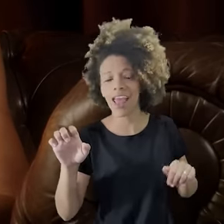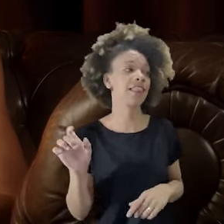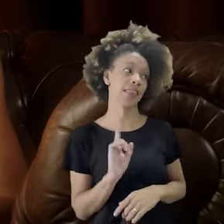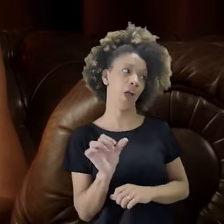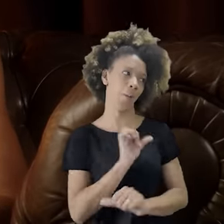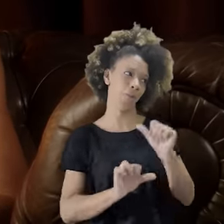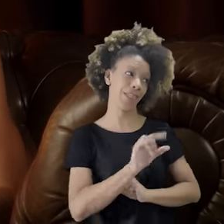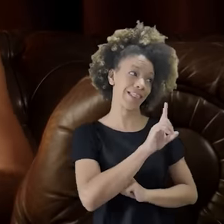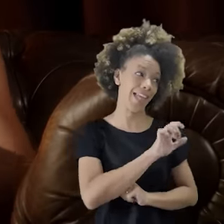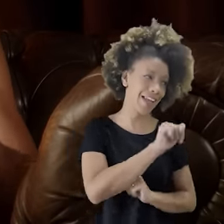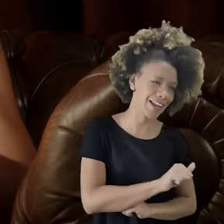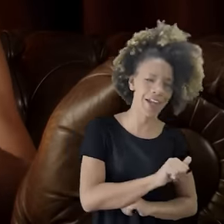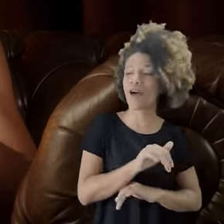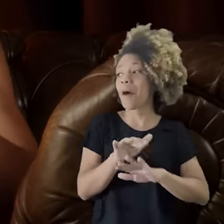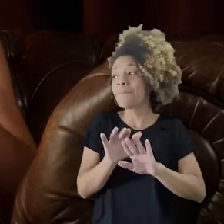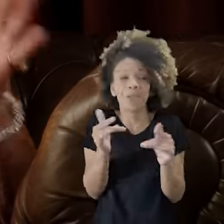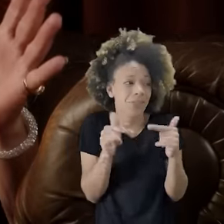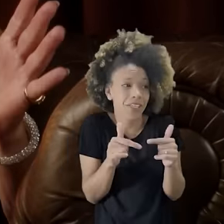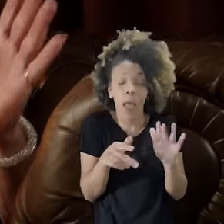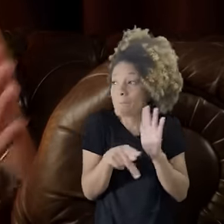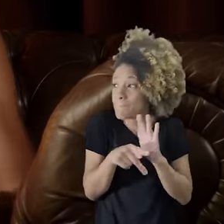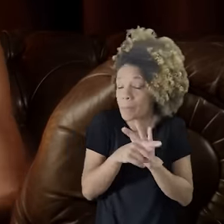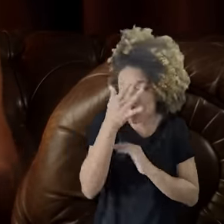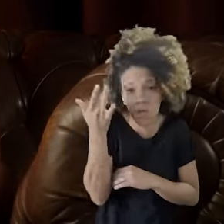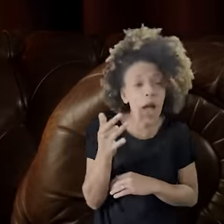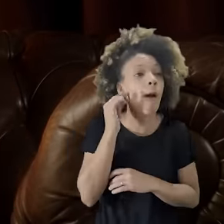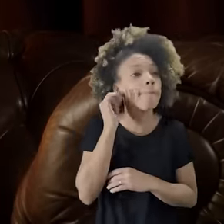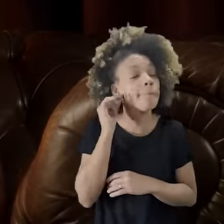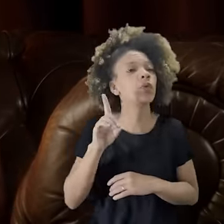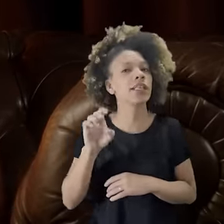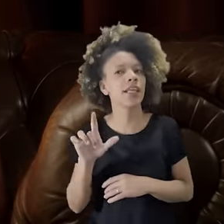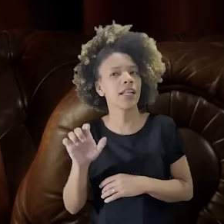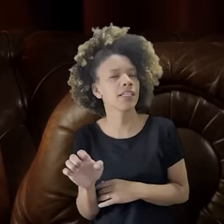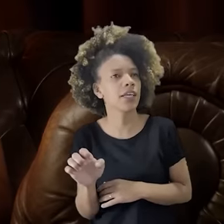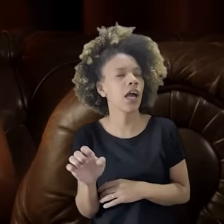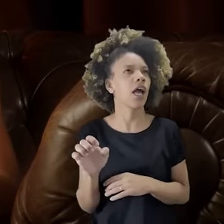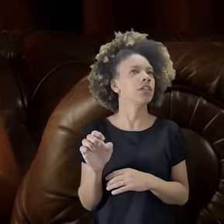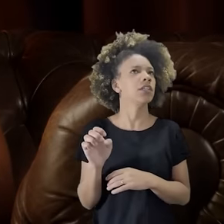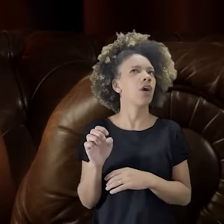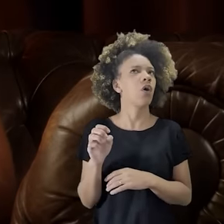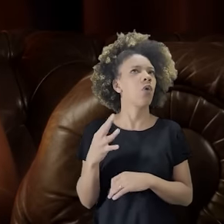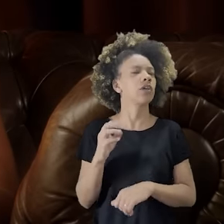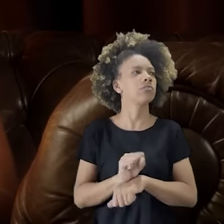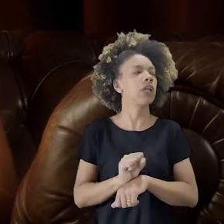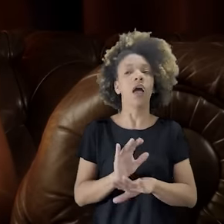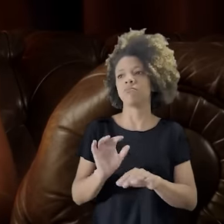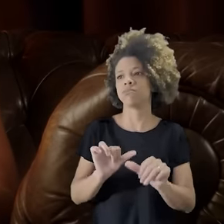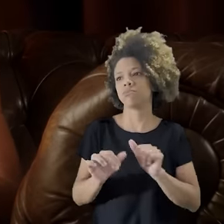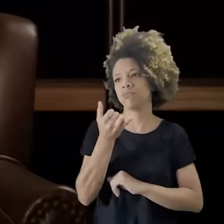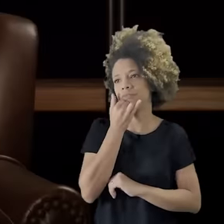dela mas ao mesmo tempo quando a pessoa fala assim olha pega o brinco dele aí passa uns quatro segundos dela